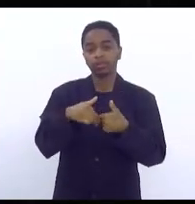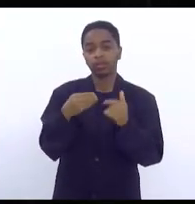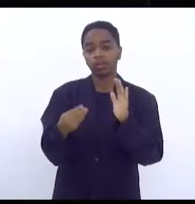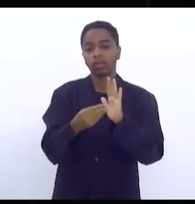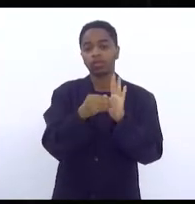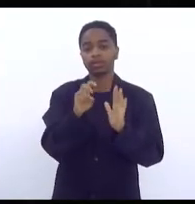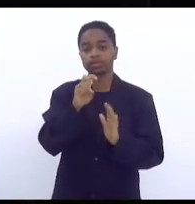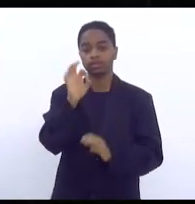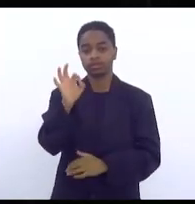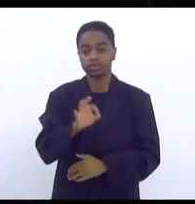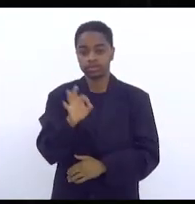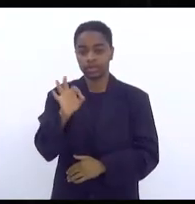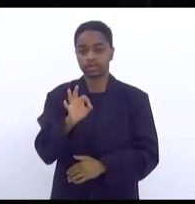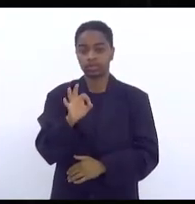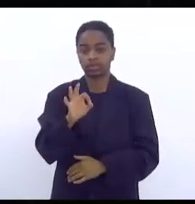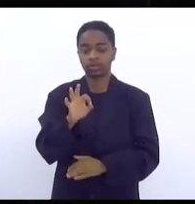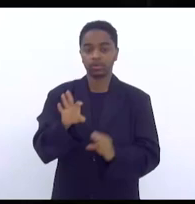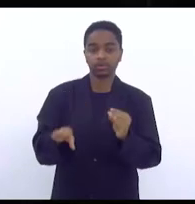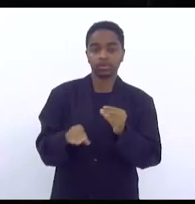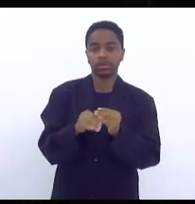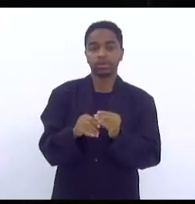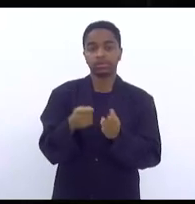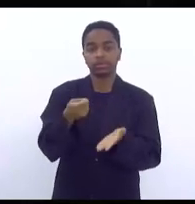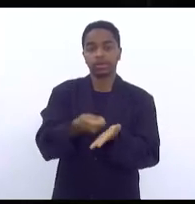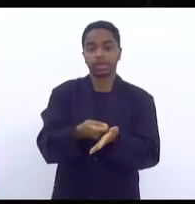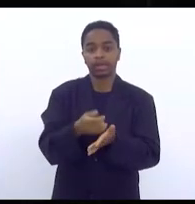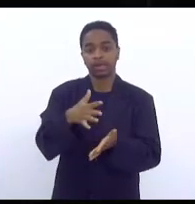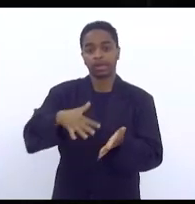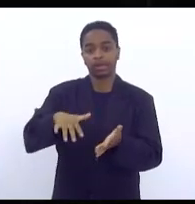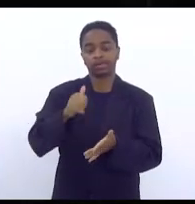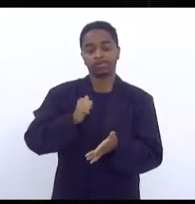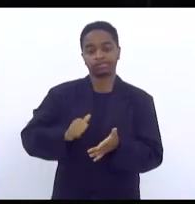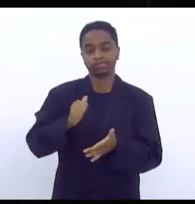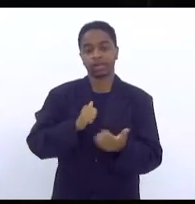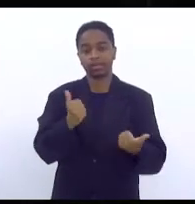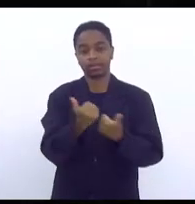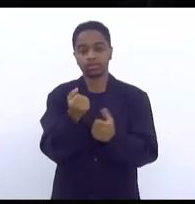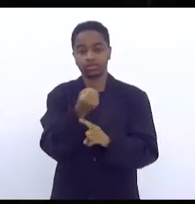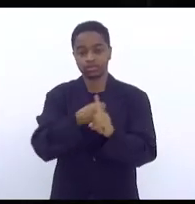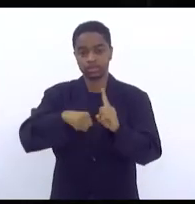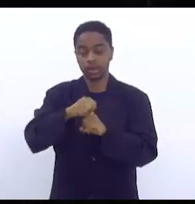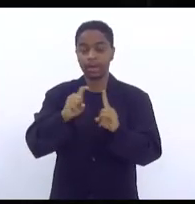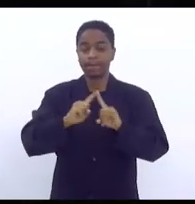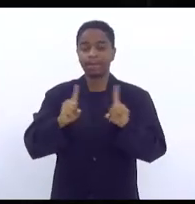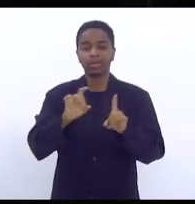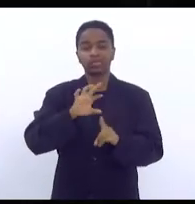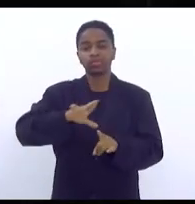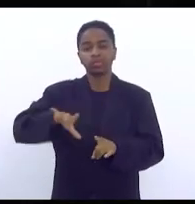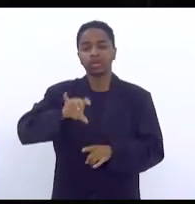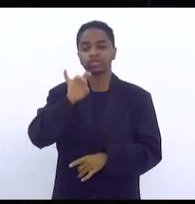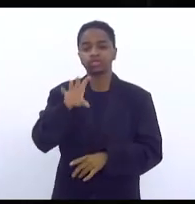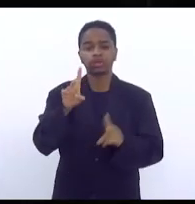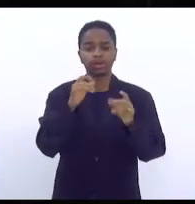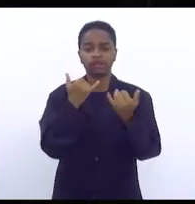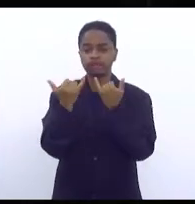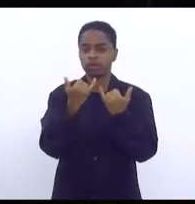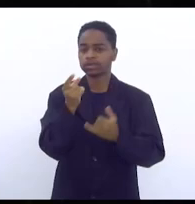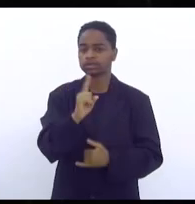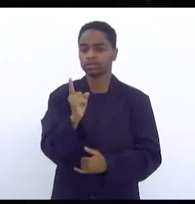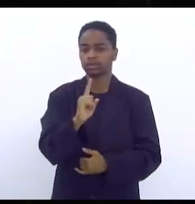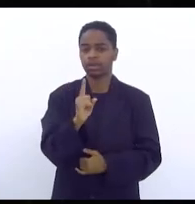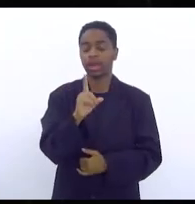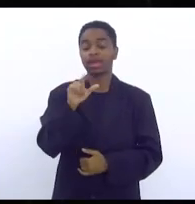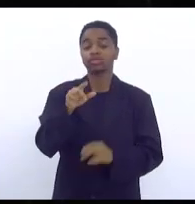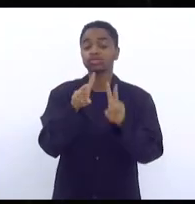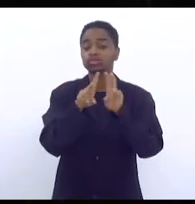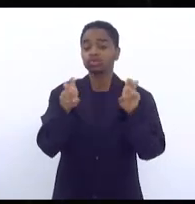para a tarifa social no contrato e hoje é o contrato que regula eu acho que não é questão de informação isso precisa ser dito aqui é uma questão de